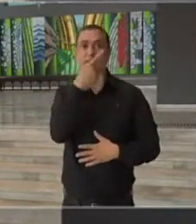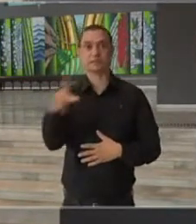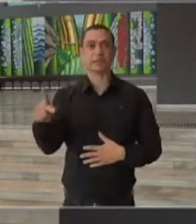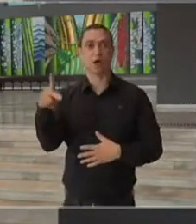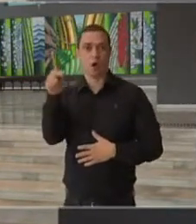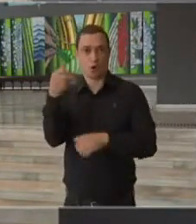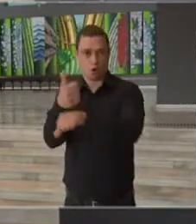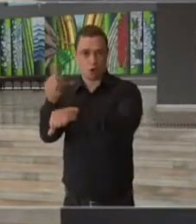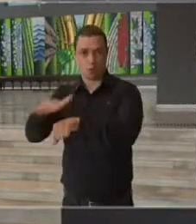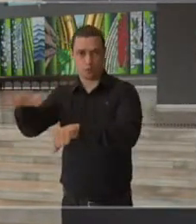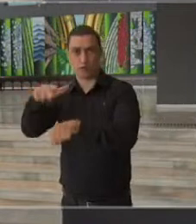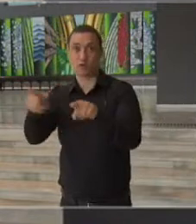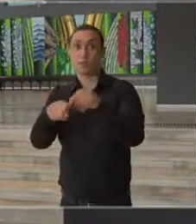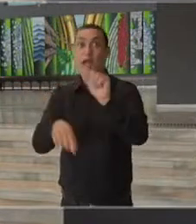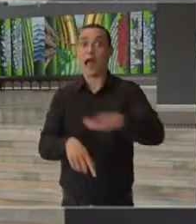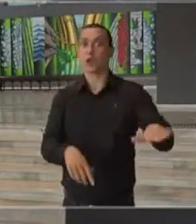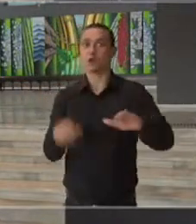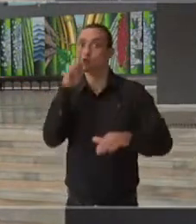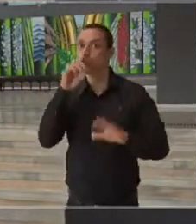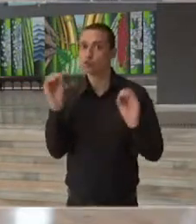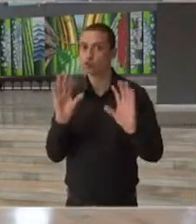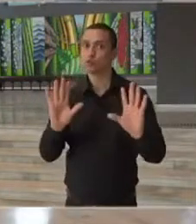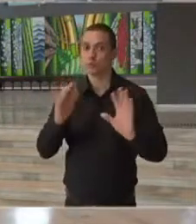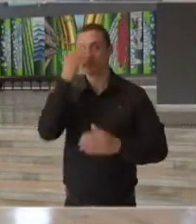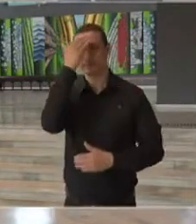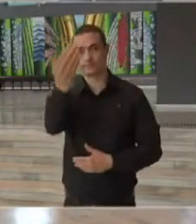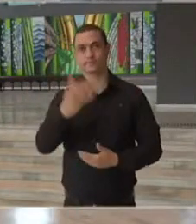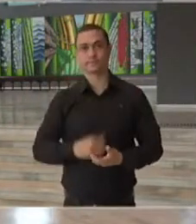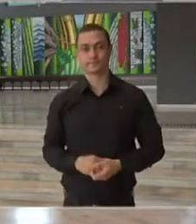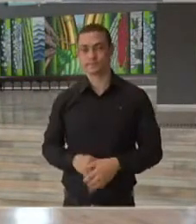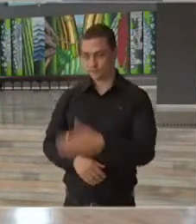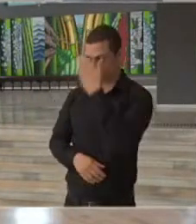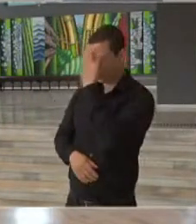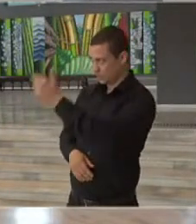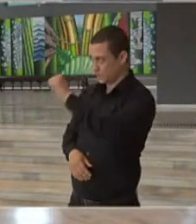nossos profissionais, nem os nossos estudantes. Obrigado. Obrigado, Rocieli Soares. Agora, no